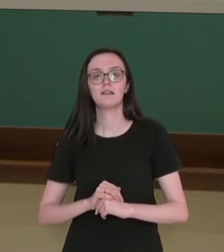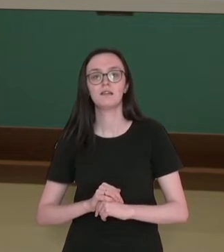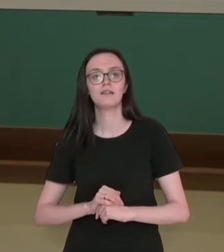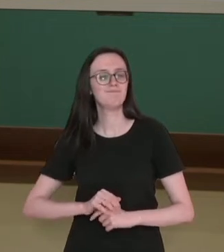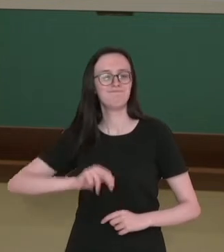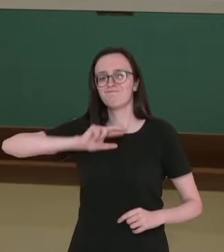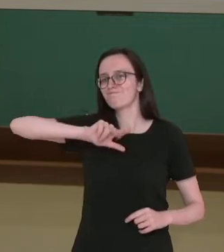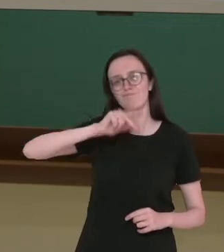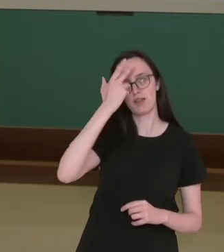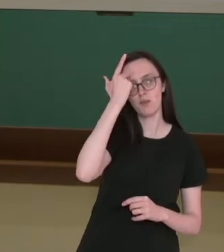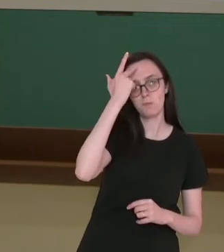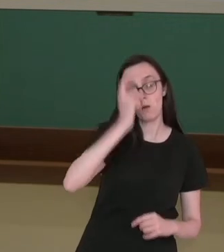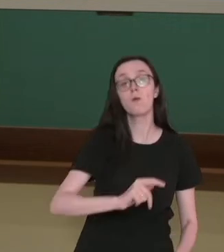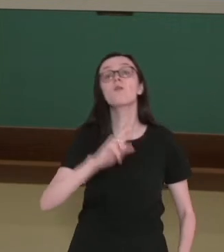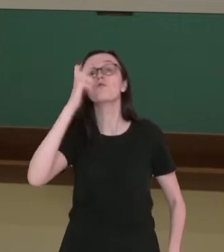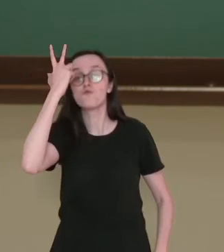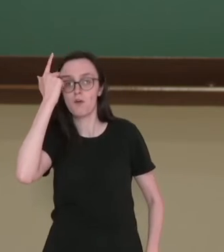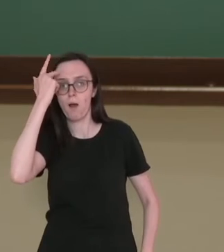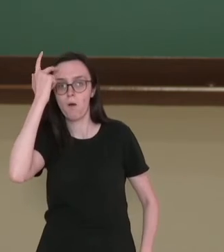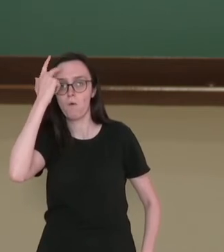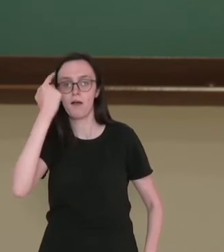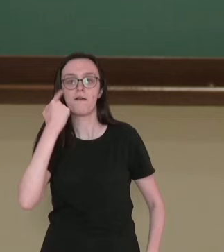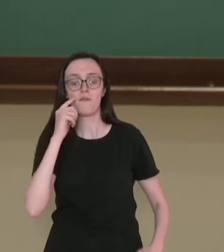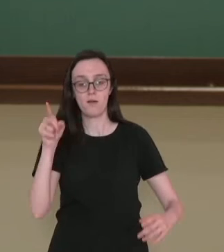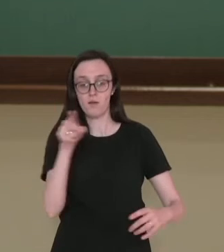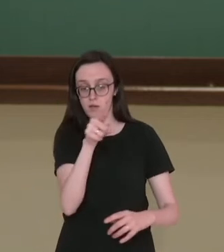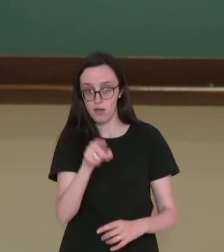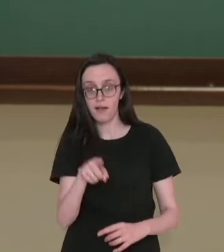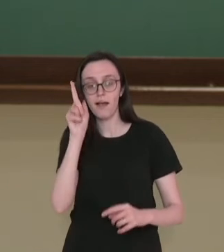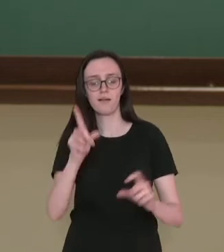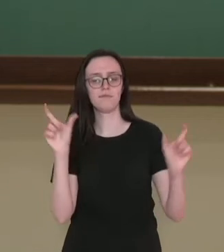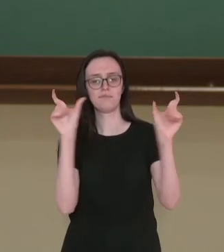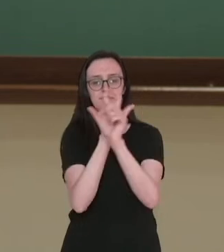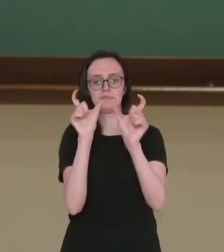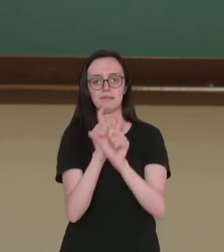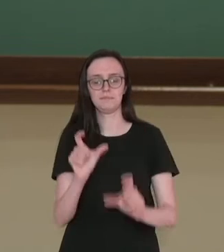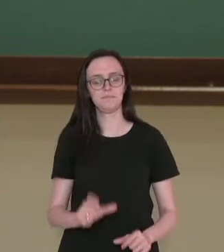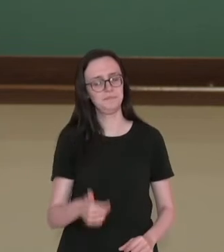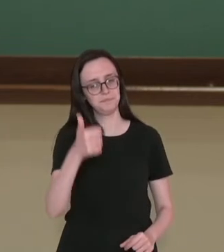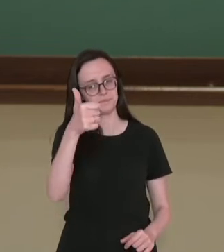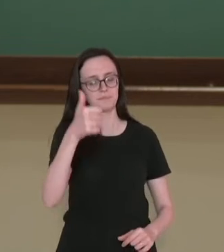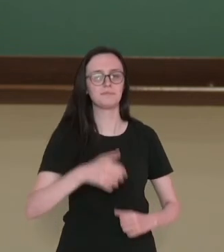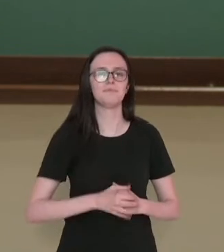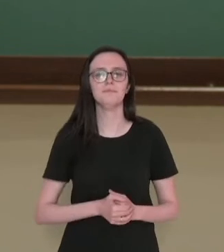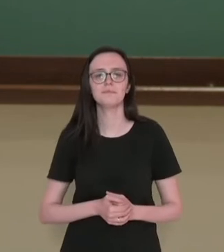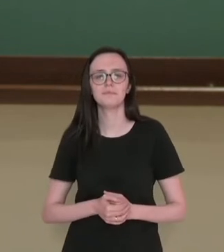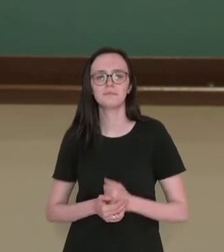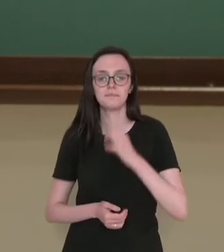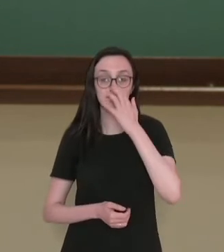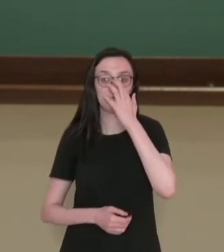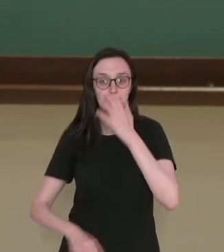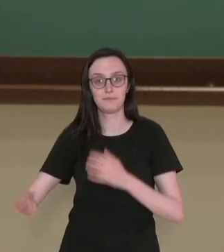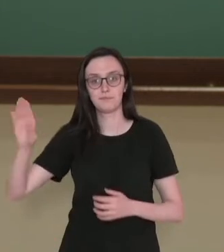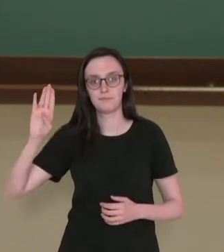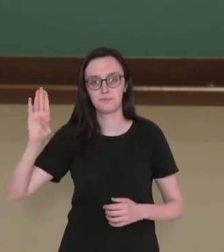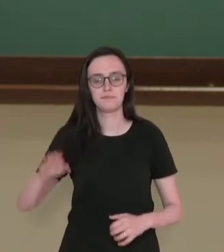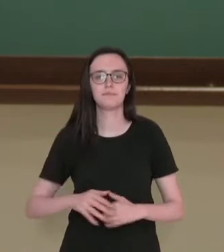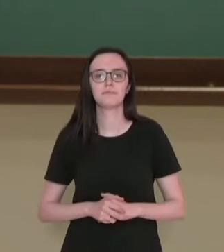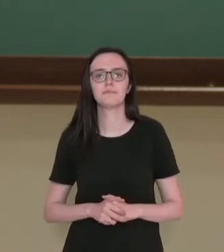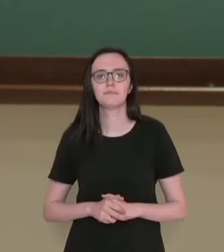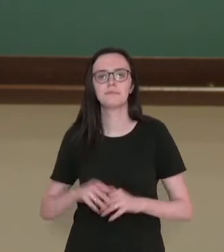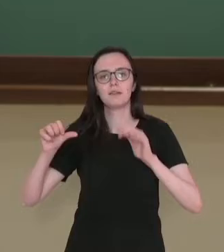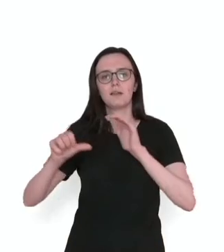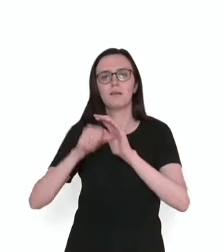Anormalidade, normalidade. Então, são o quê? Antíteses, muito bem. Na letra B, no